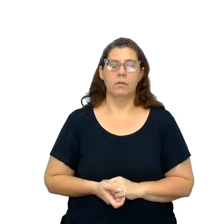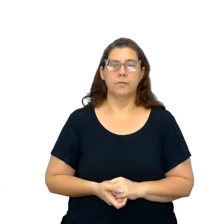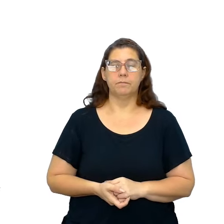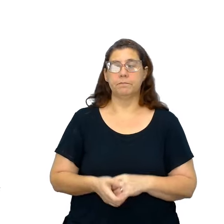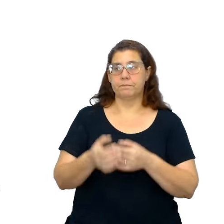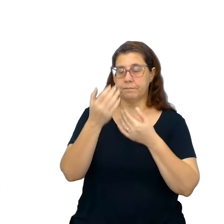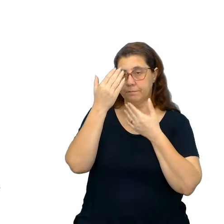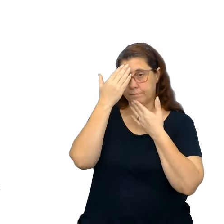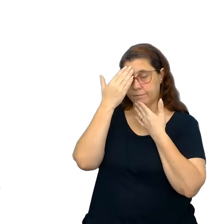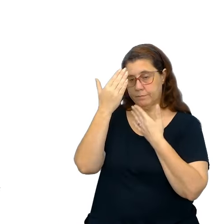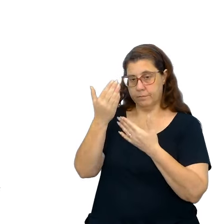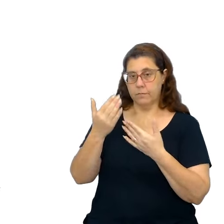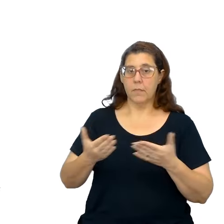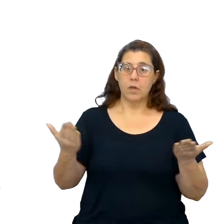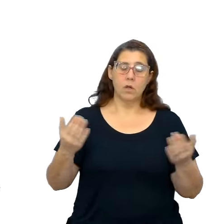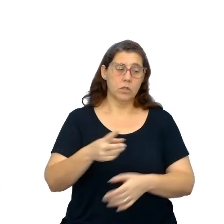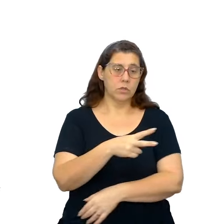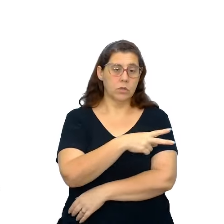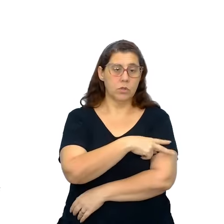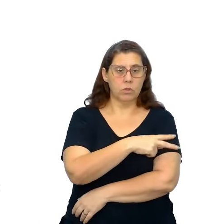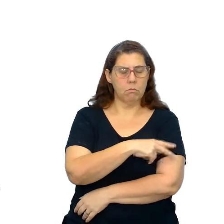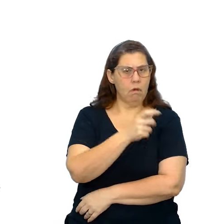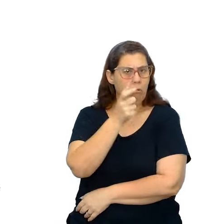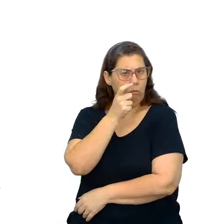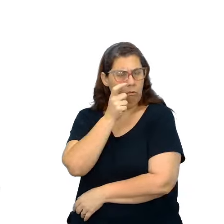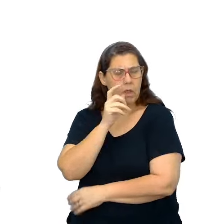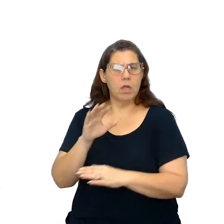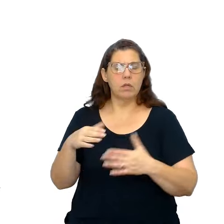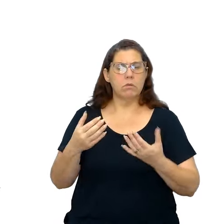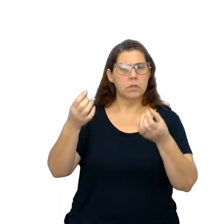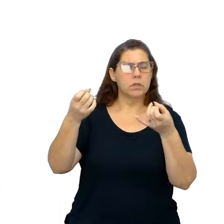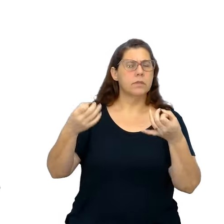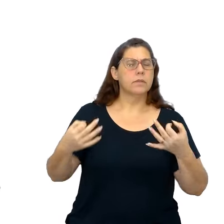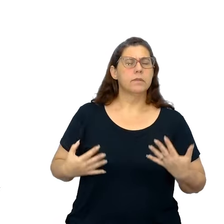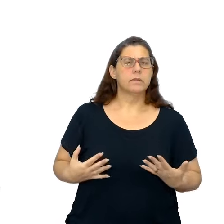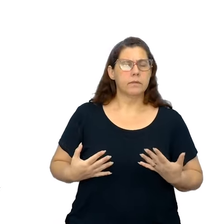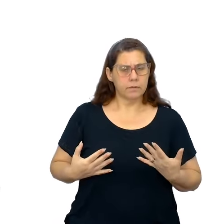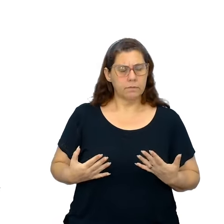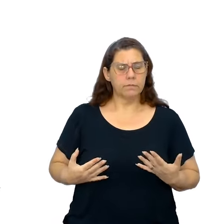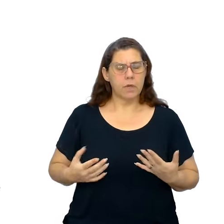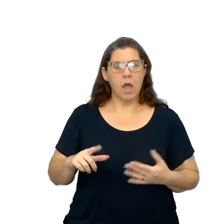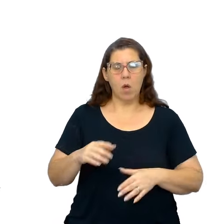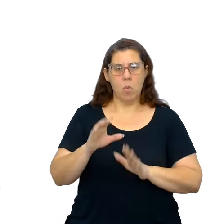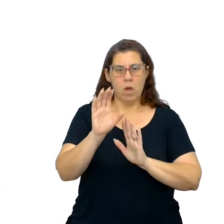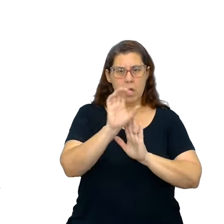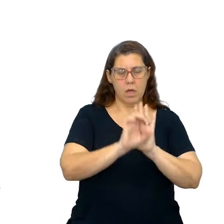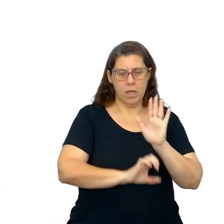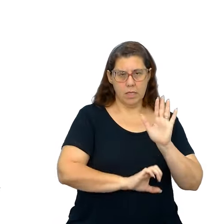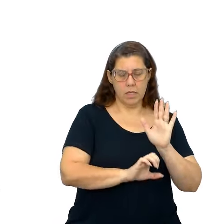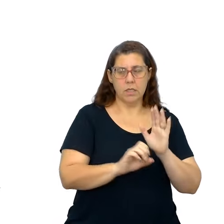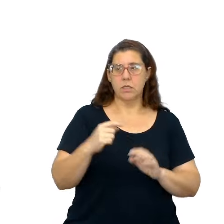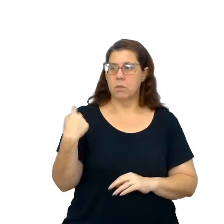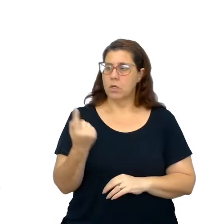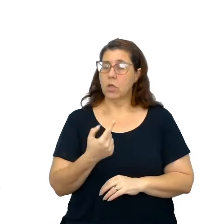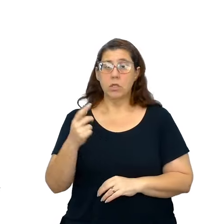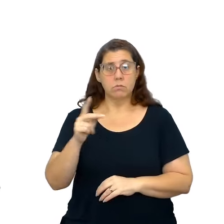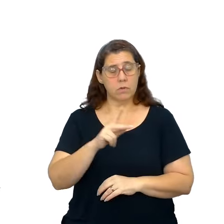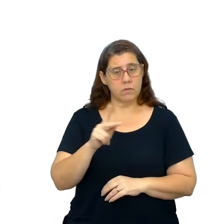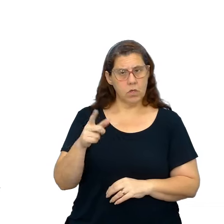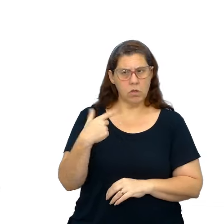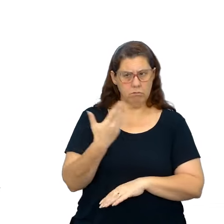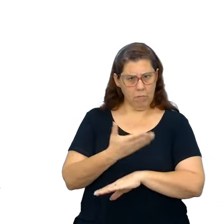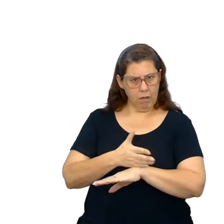Obrigado, Valdir. Indo para a segunda série, é interessante quando você fala, Valdir, isso é um exercício até para nós professores, né?